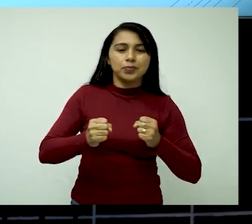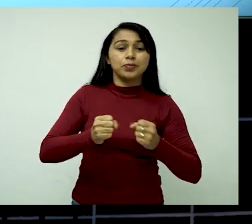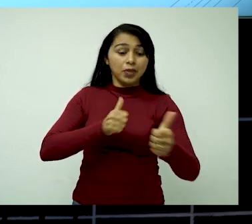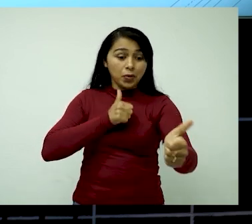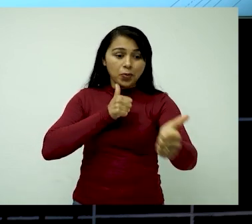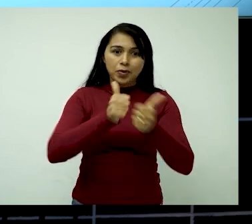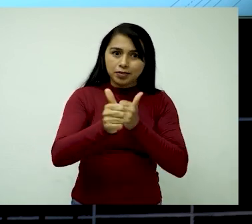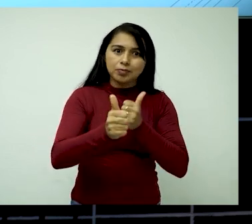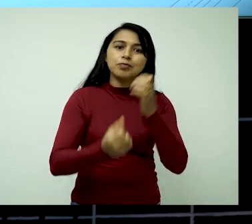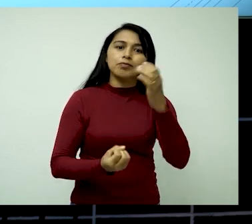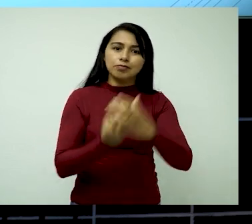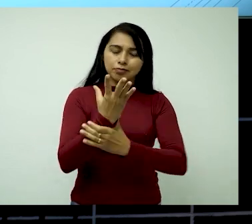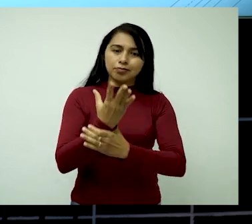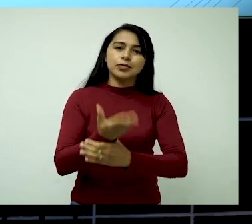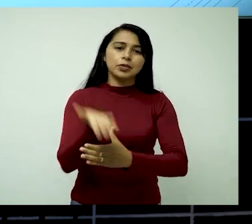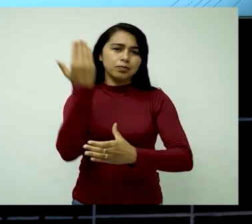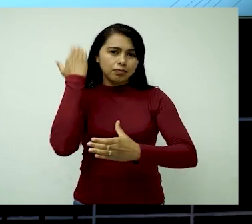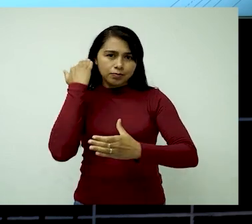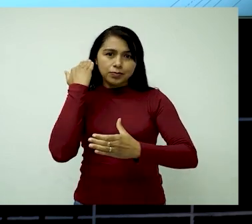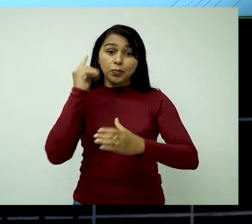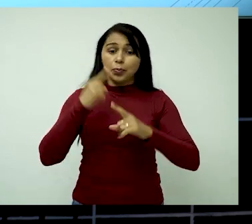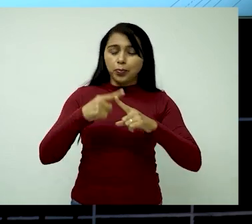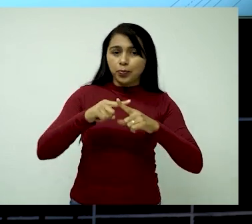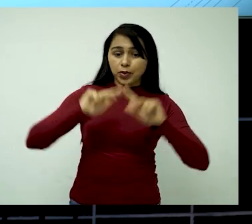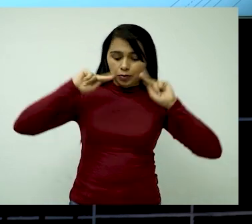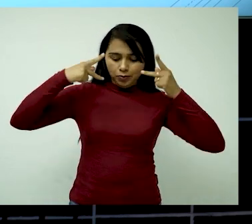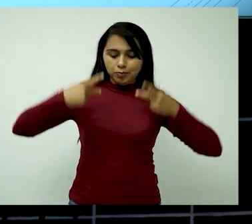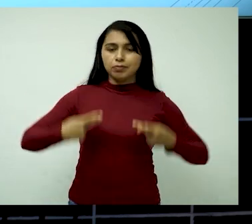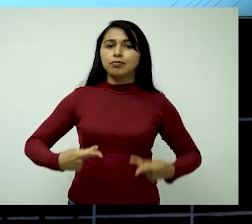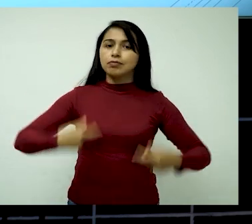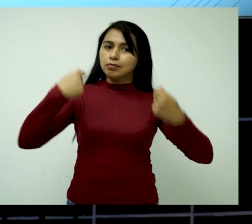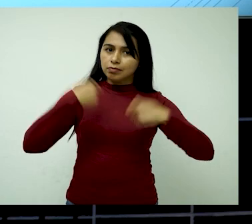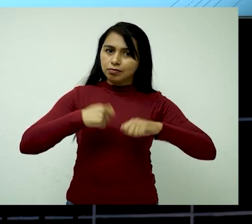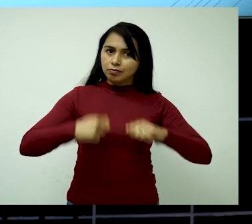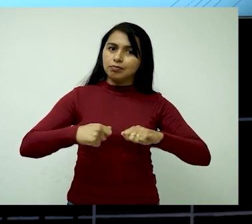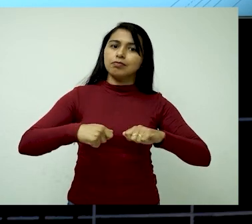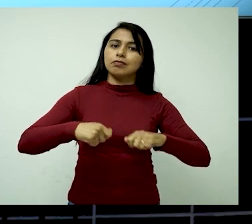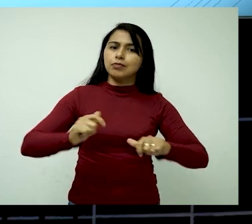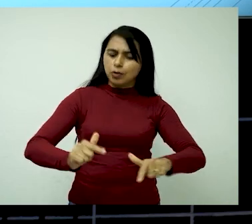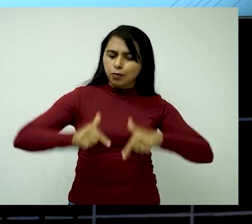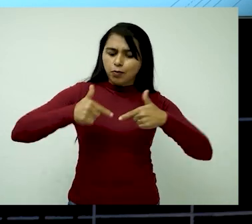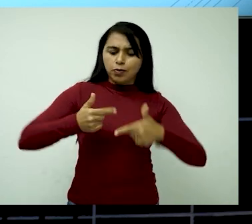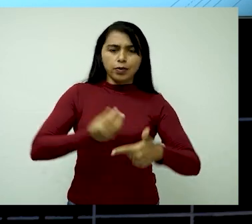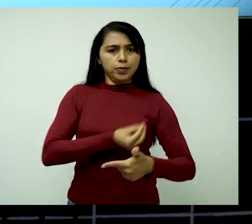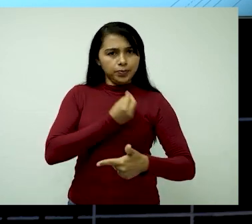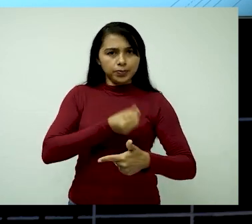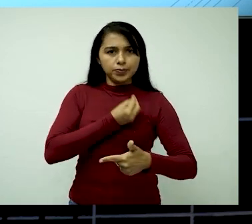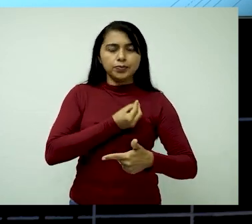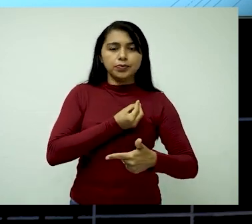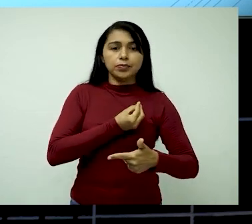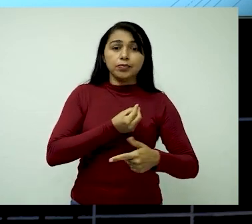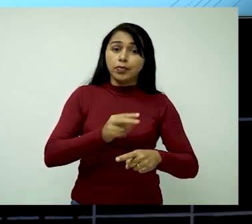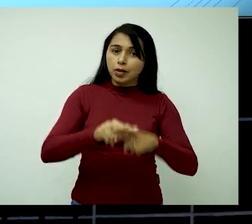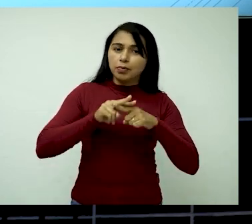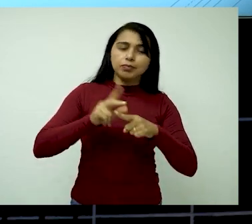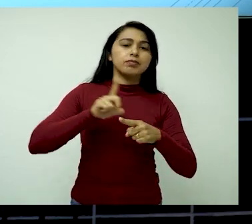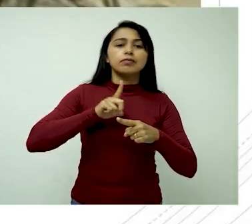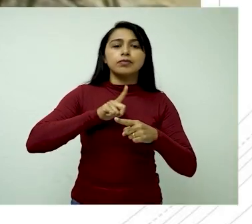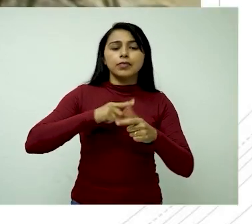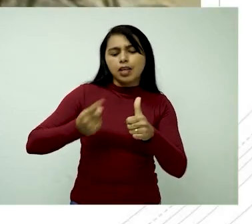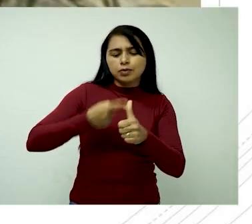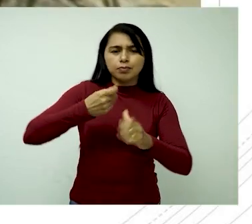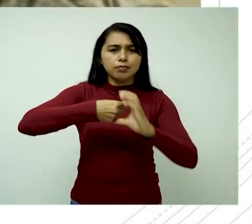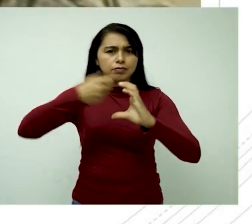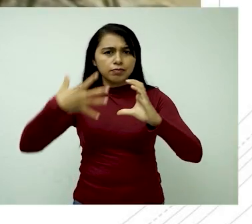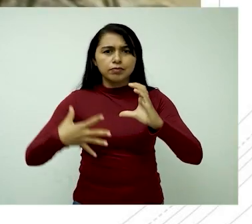ele surge daí, da necessidade do homem de sobreviver. E aí nós temos os primeiros traços a